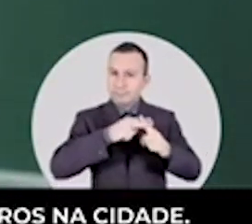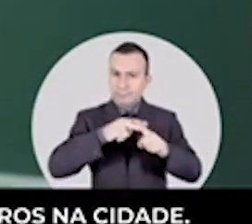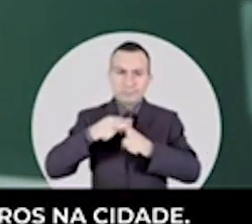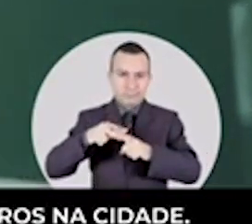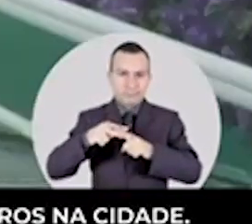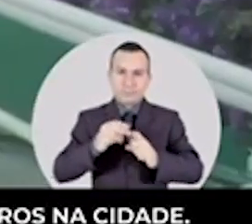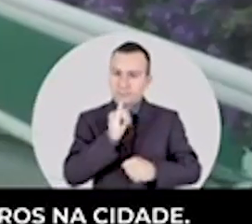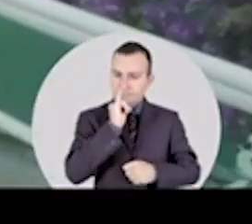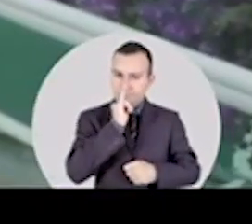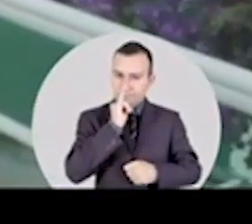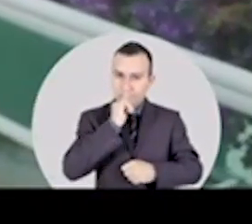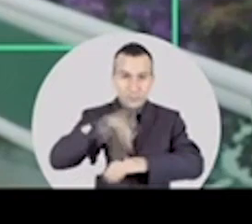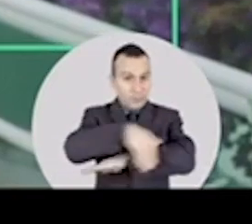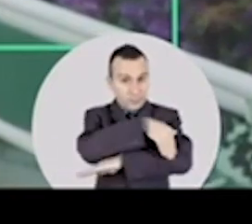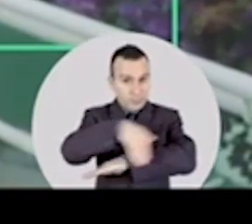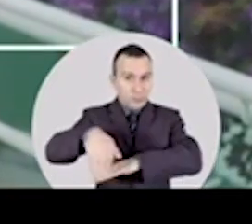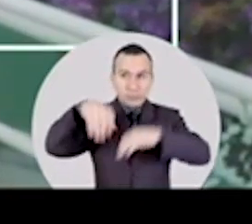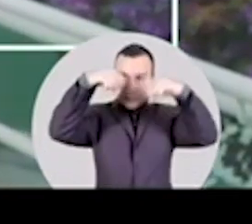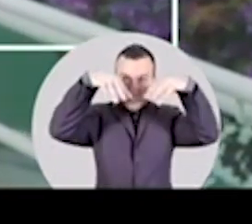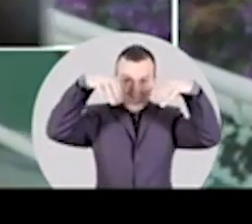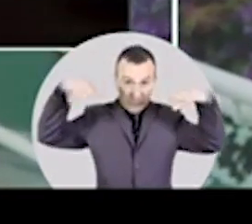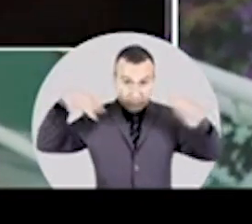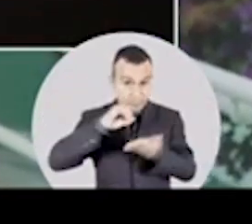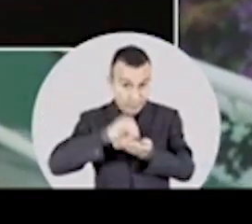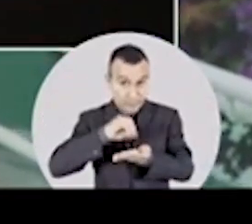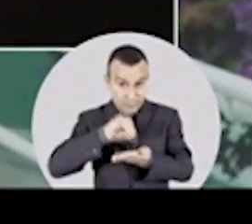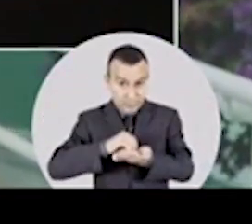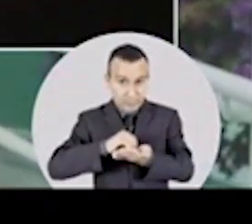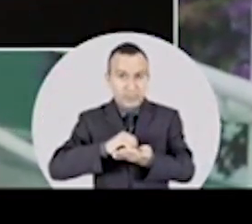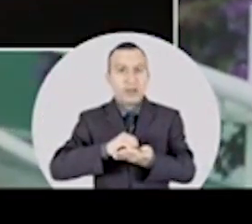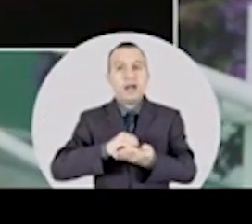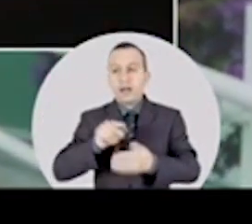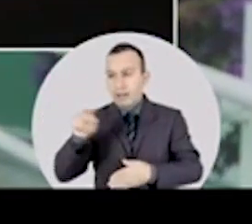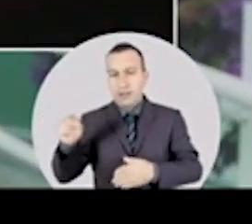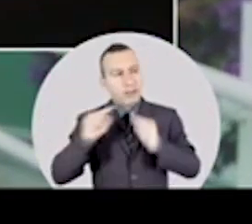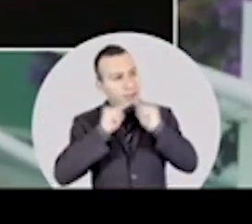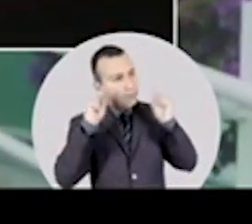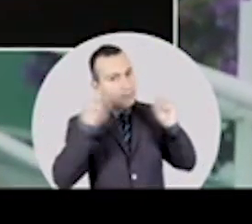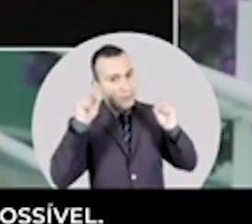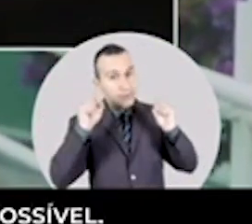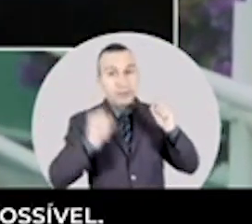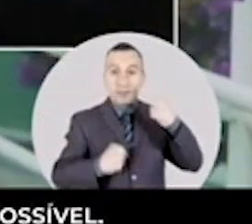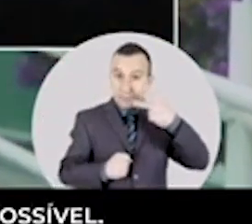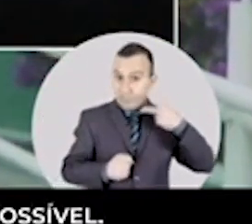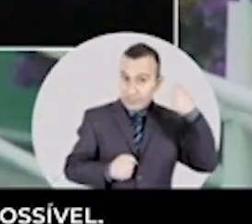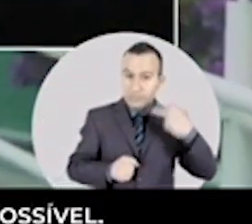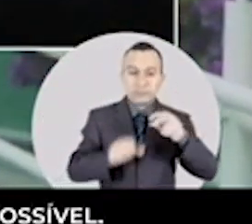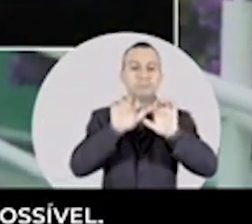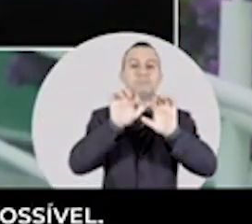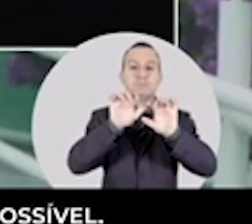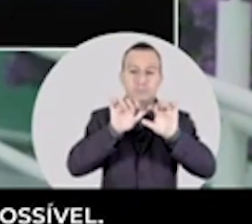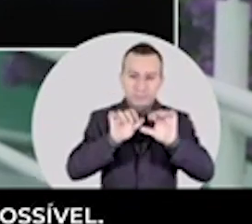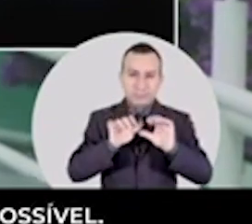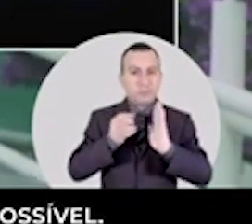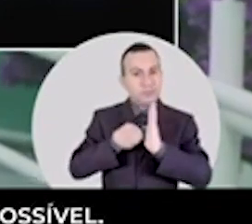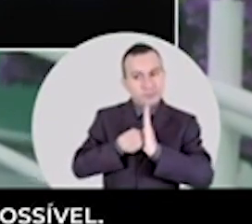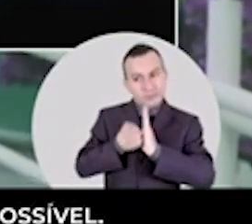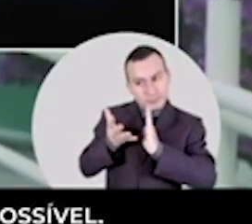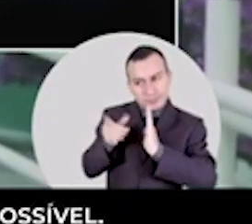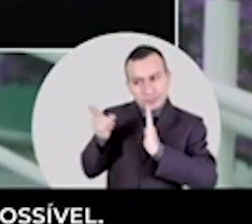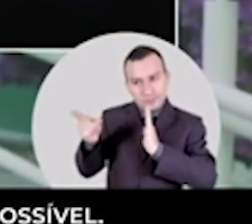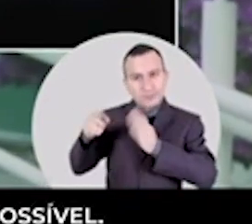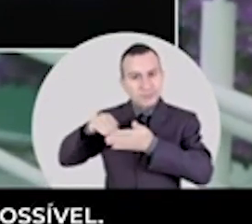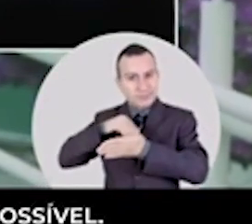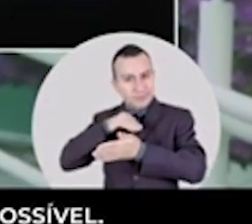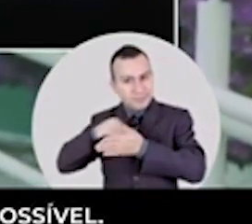cidade. Por exemplo, quer ver só? Os moradores reclamam de uma rua sem iluminação. Aí os vereadores fazem uma indicação para